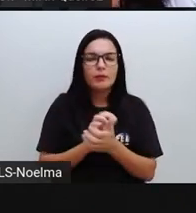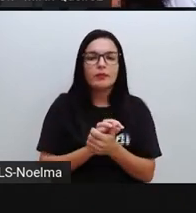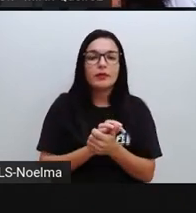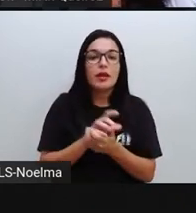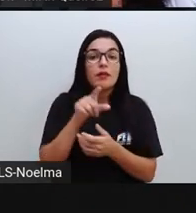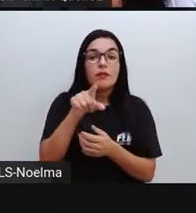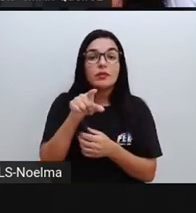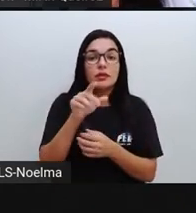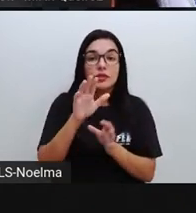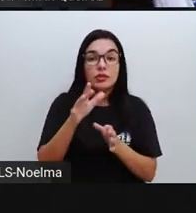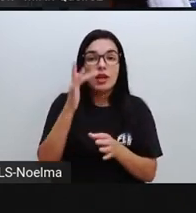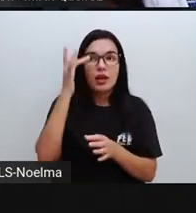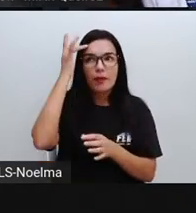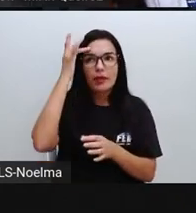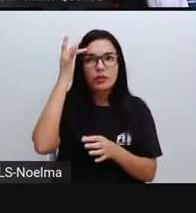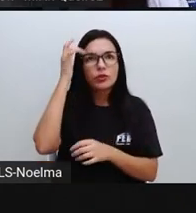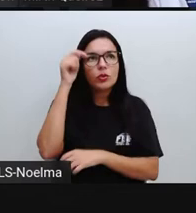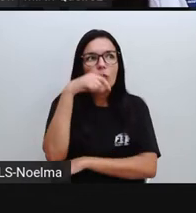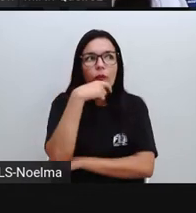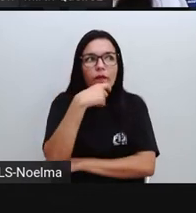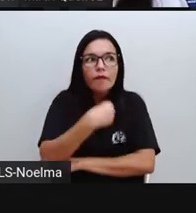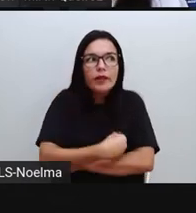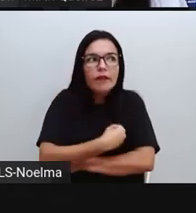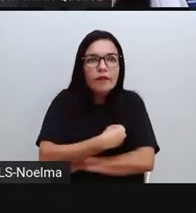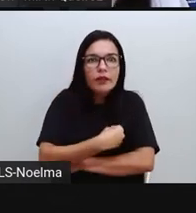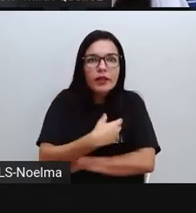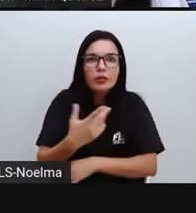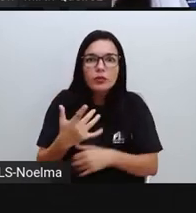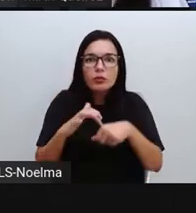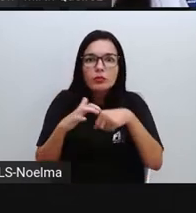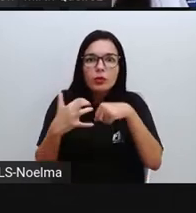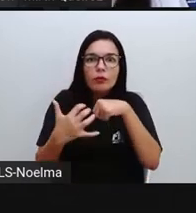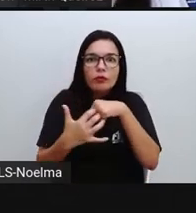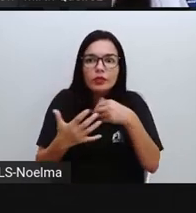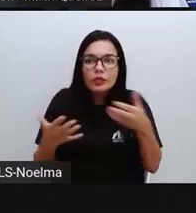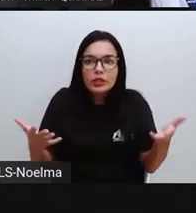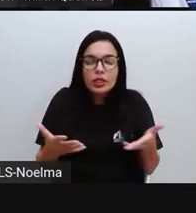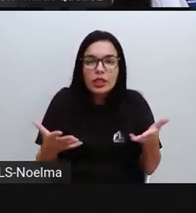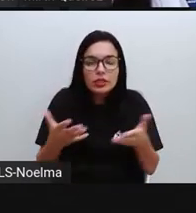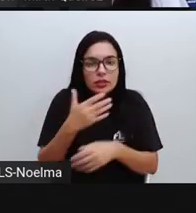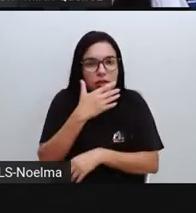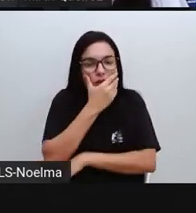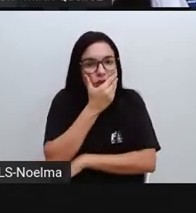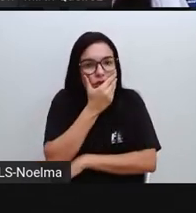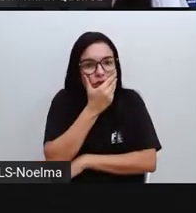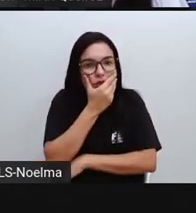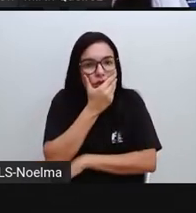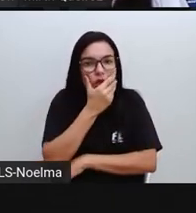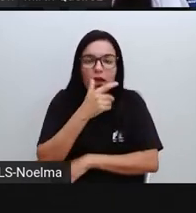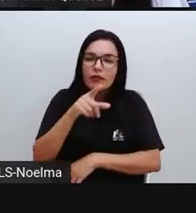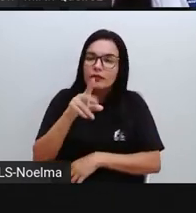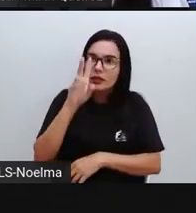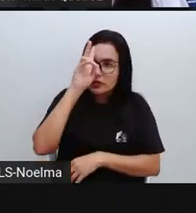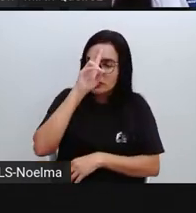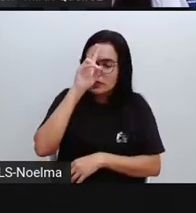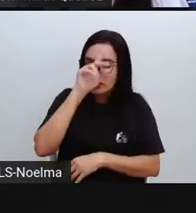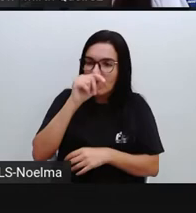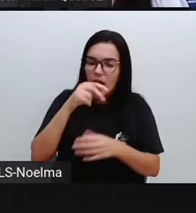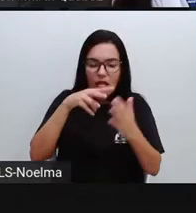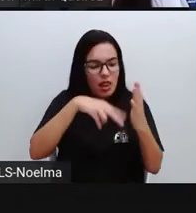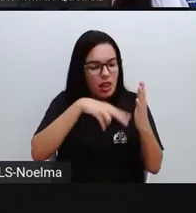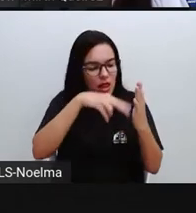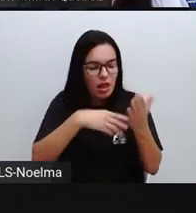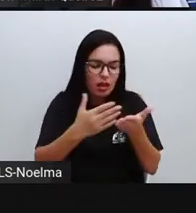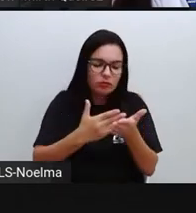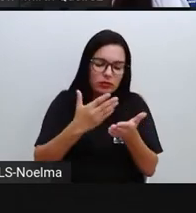se imaginava vivendo uma situação dessa? A gente que vê nos livros de histórias aí, vários